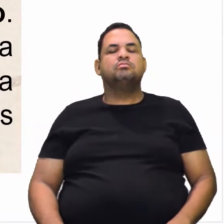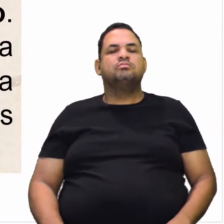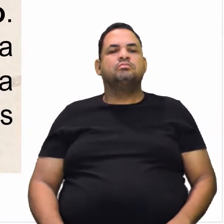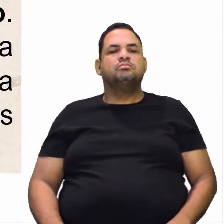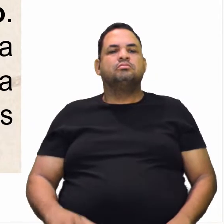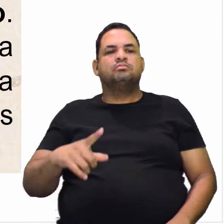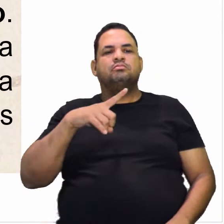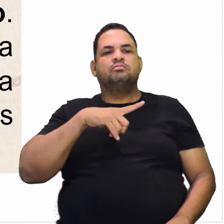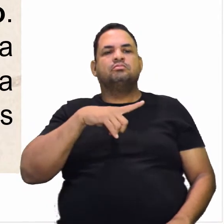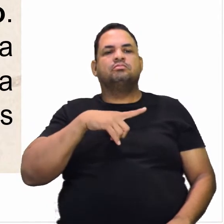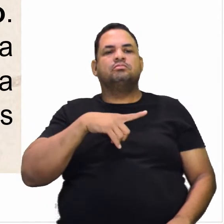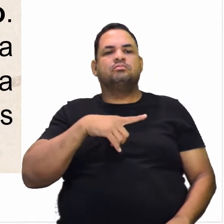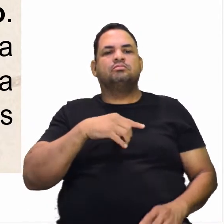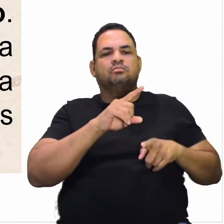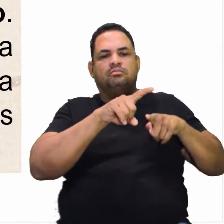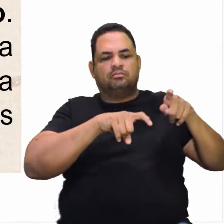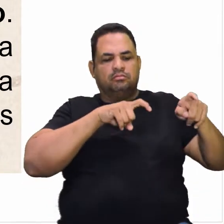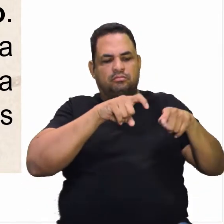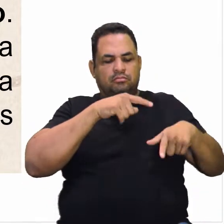os camponeses?